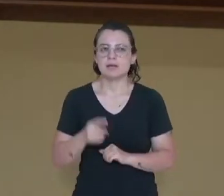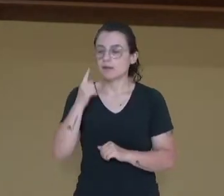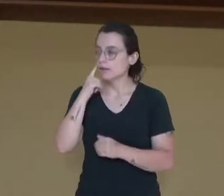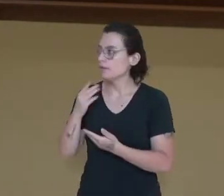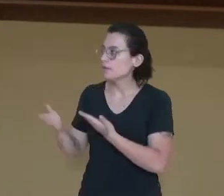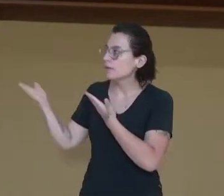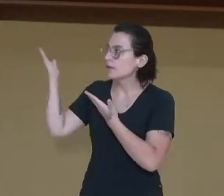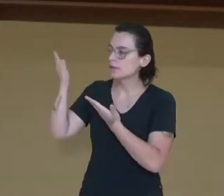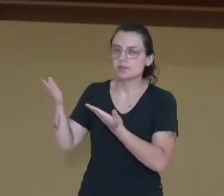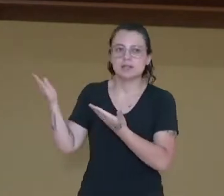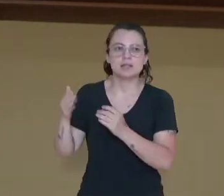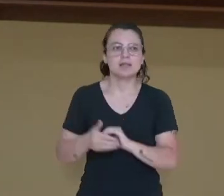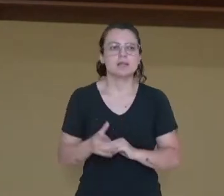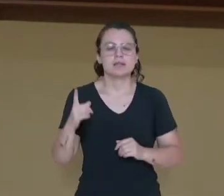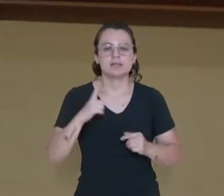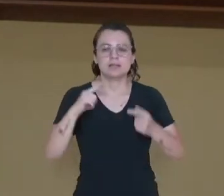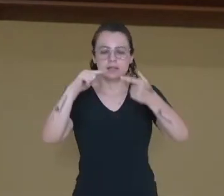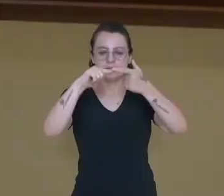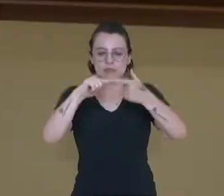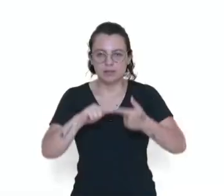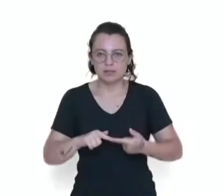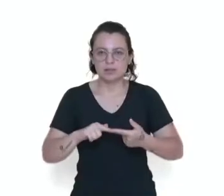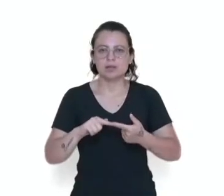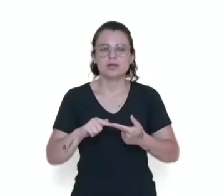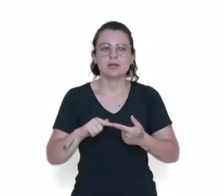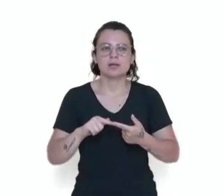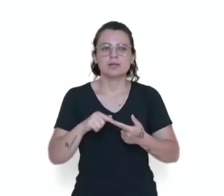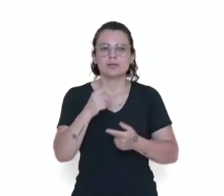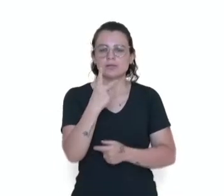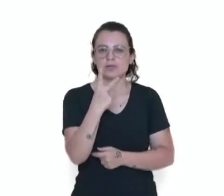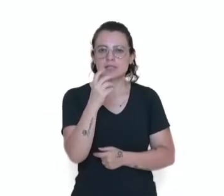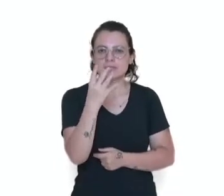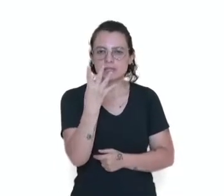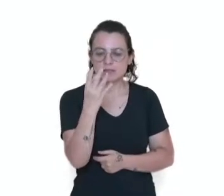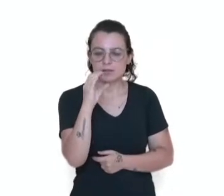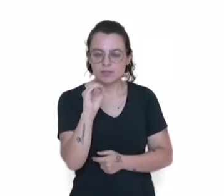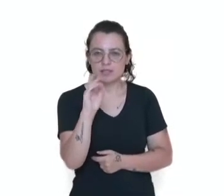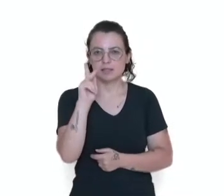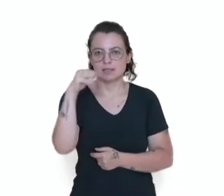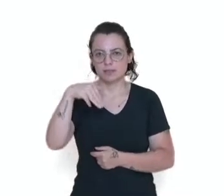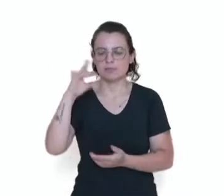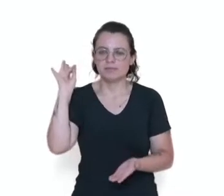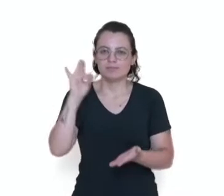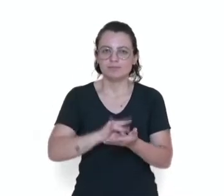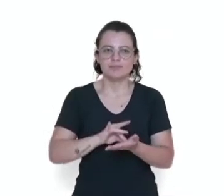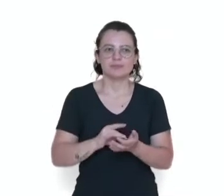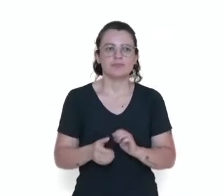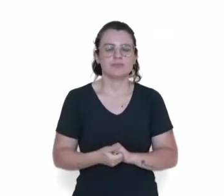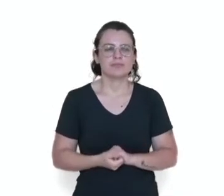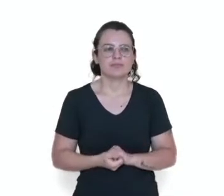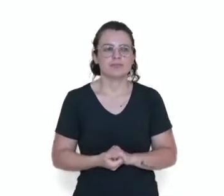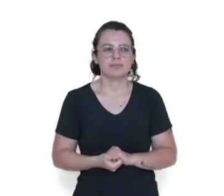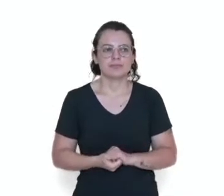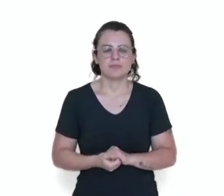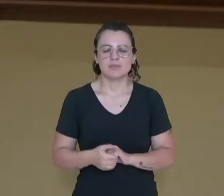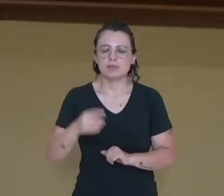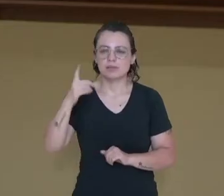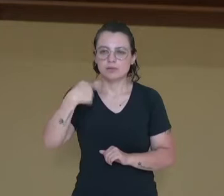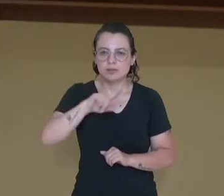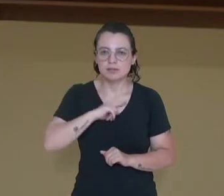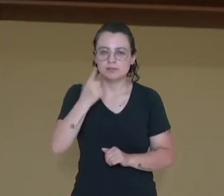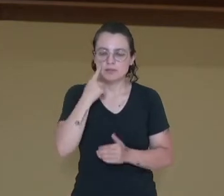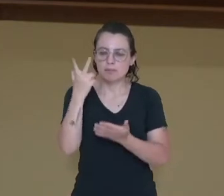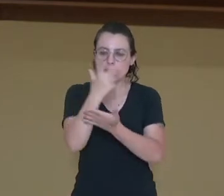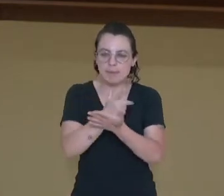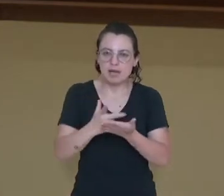mapa corresponde a 240 quilômetros na realidade. Então, a gente analisando um mapa, pessoal, a